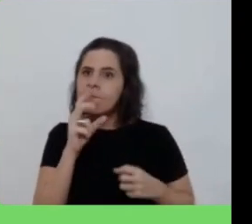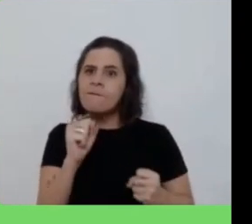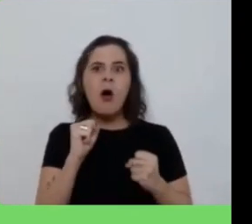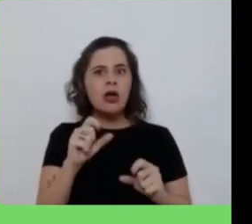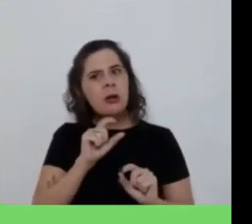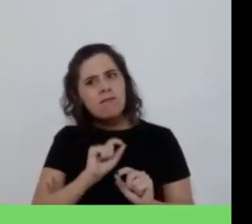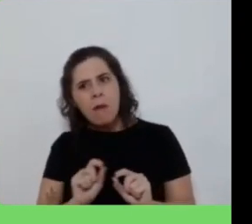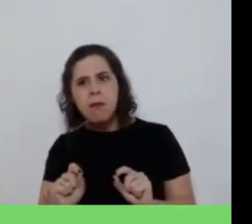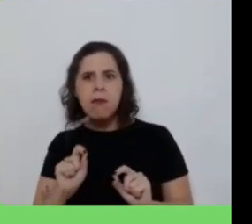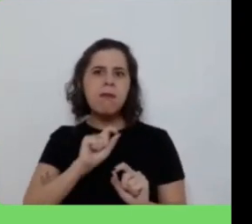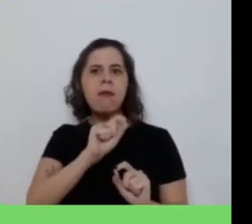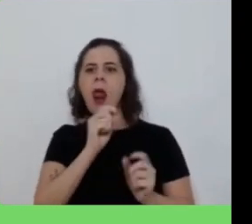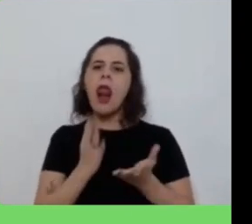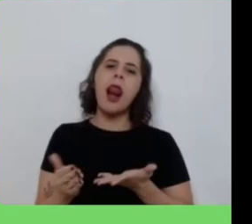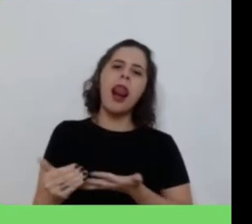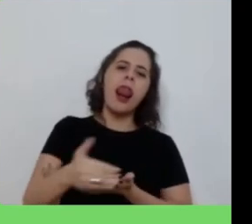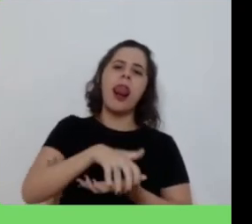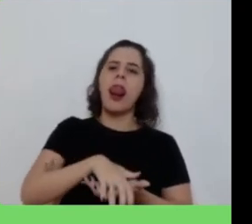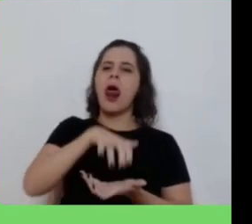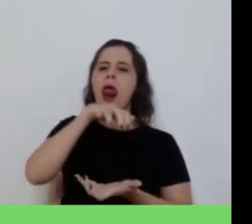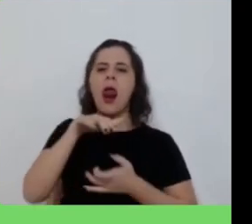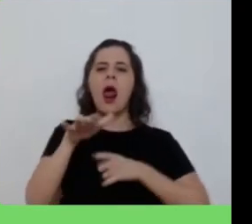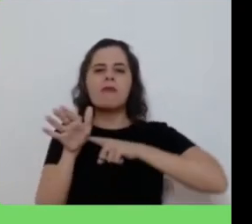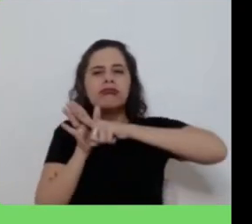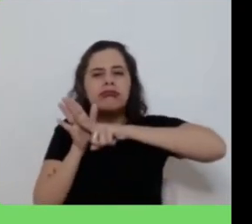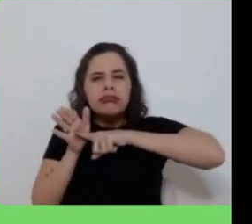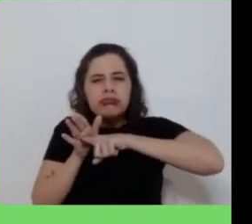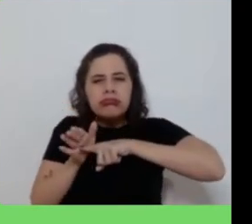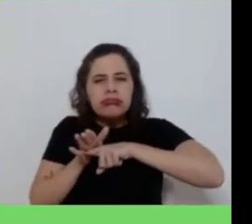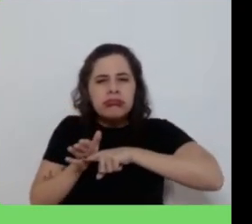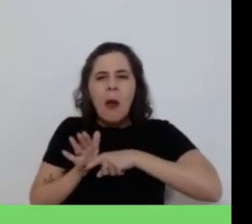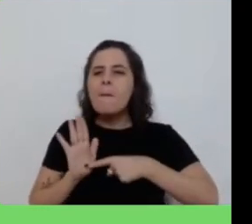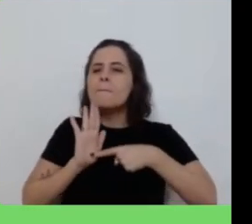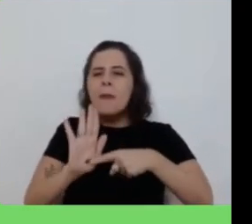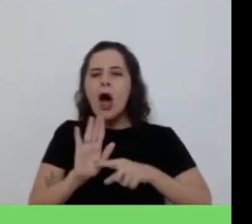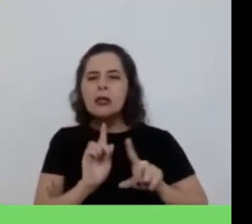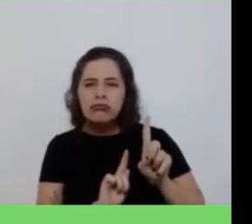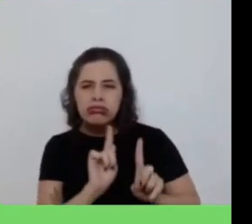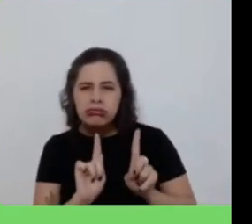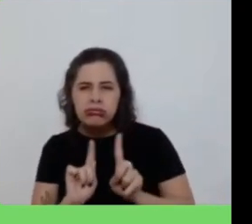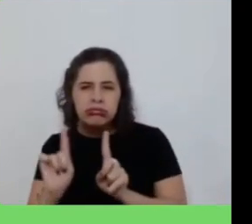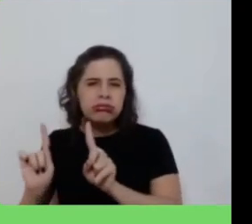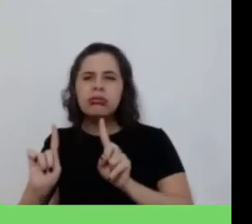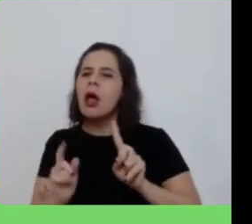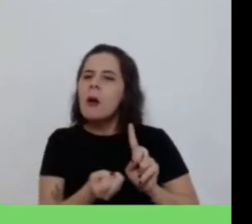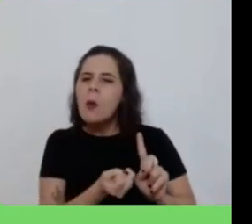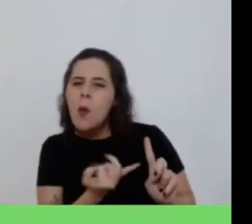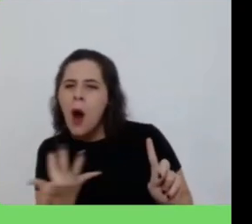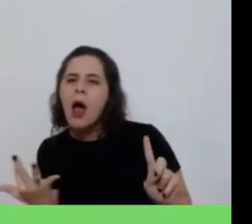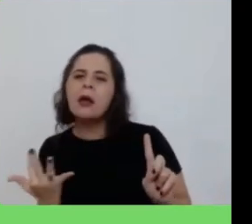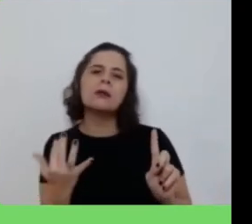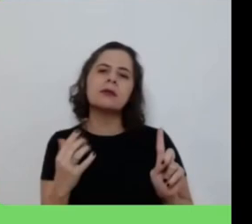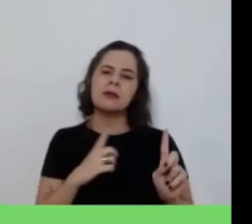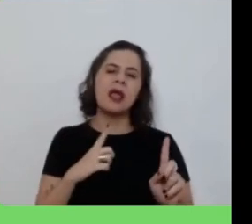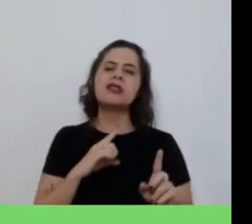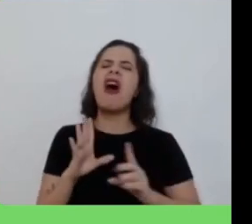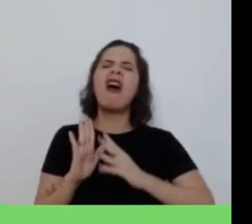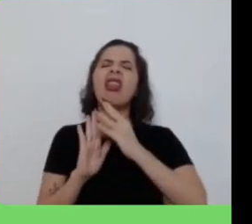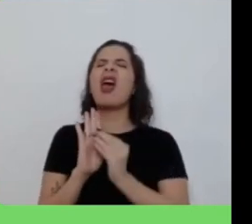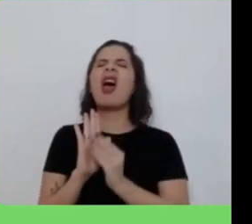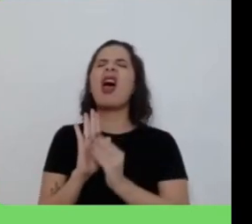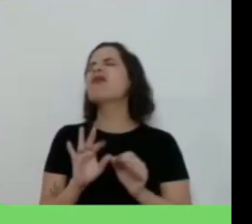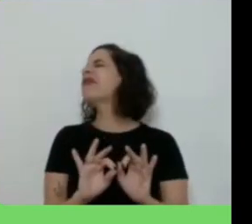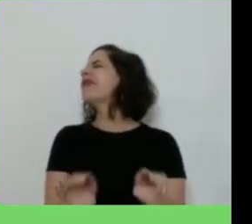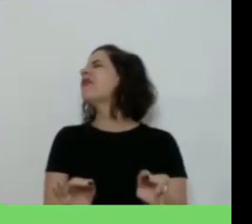são são centenas ali de páginas trazendo um mapeamento aprofundado não é simplesmente dados mas